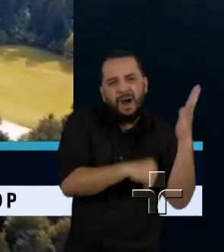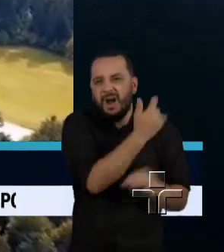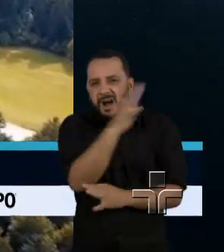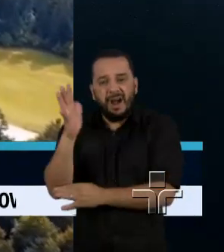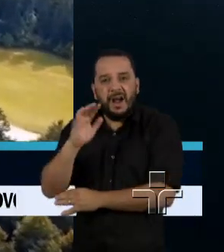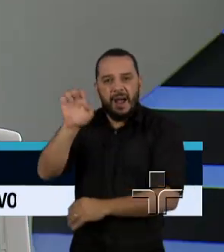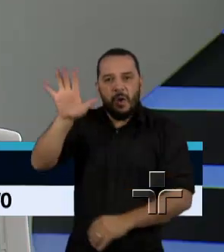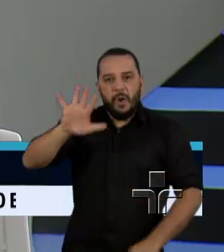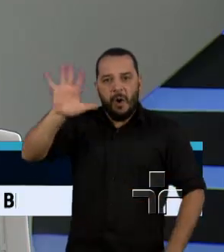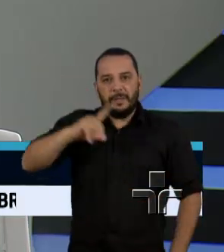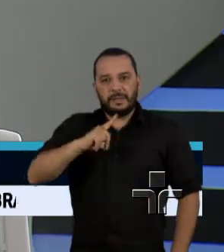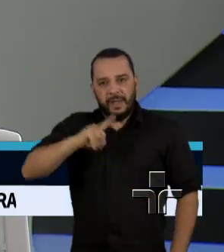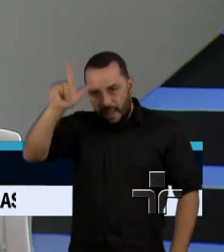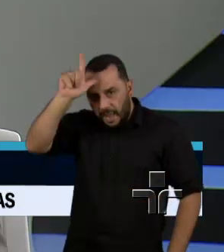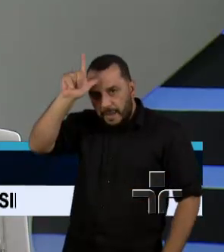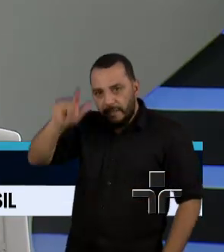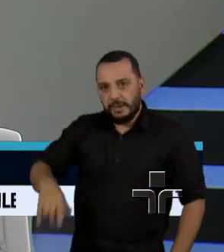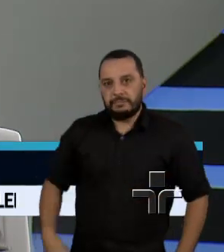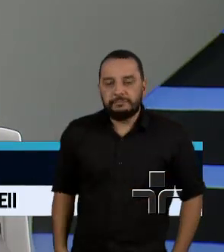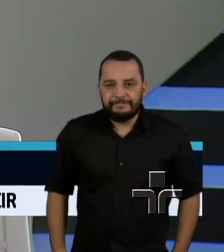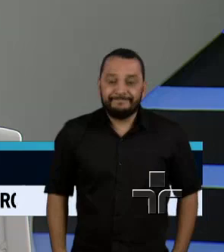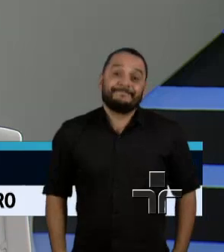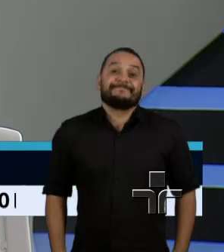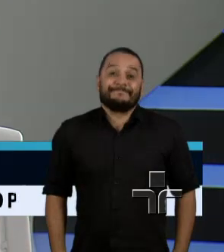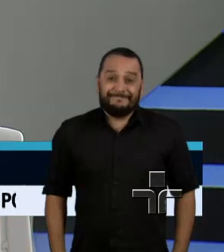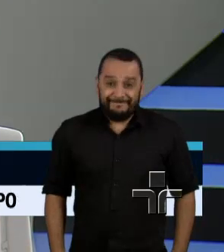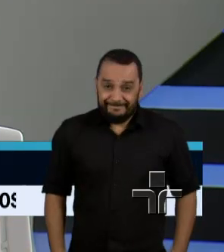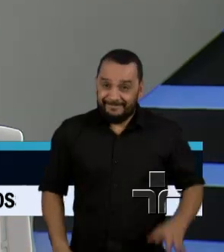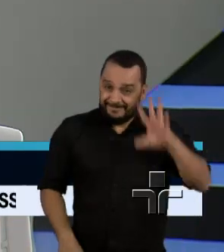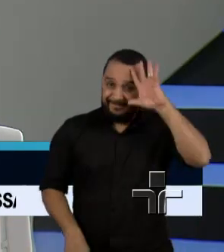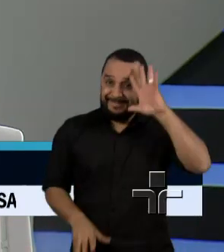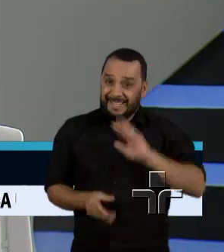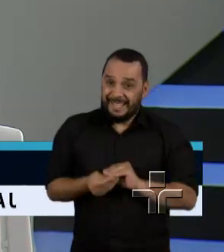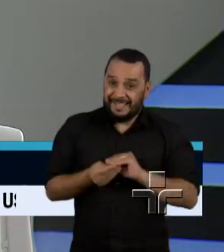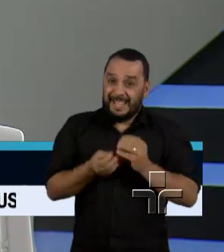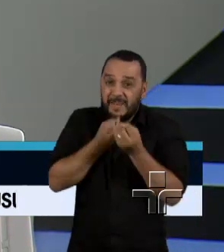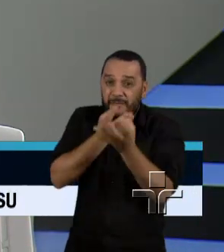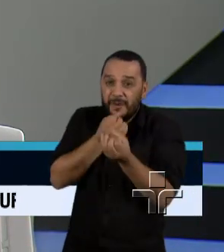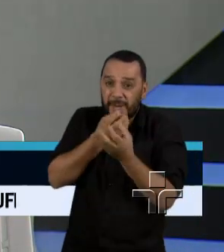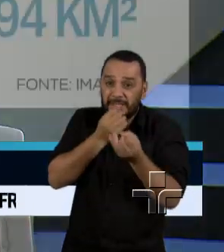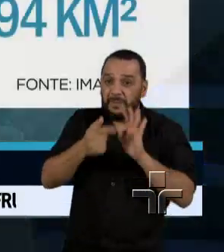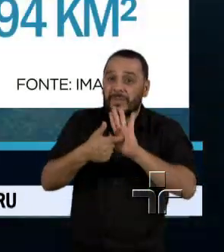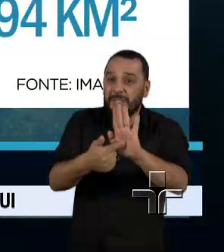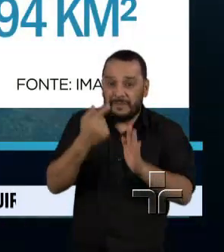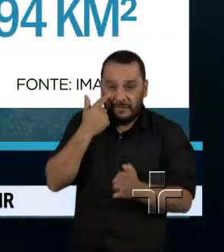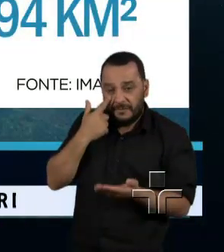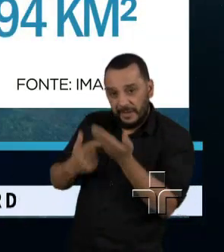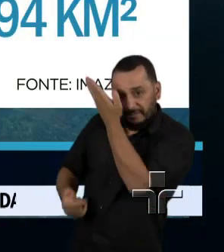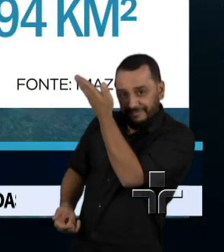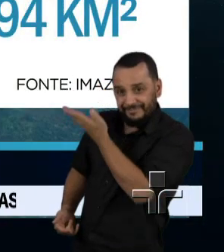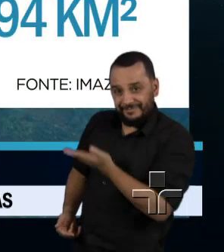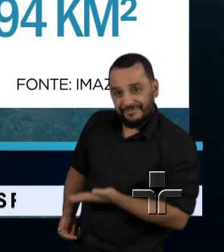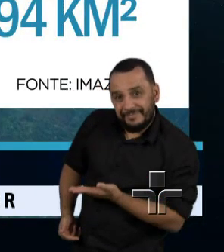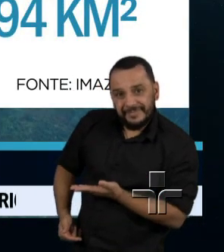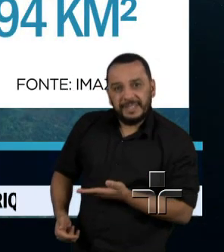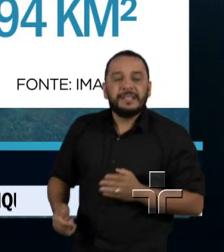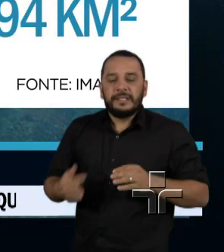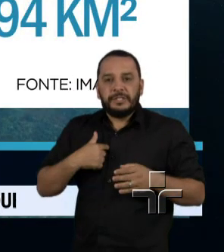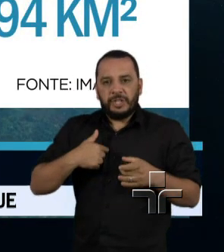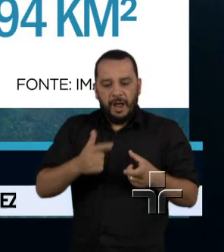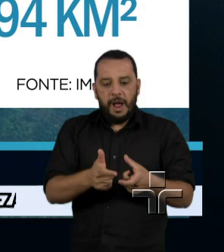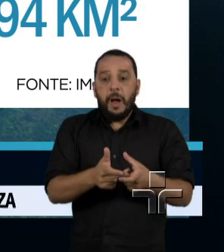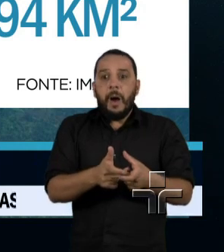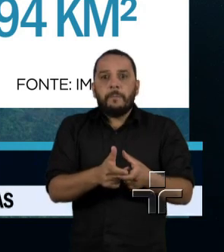Europa. Bom, para entendermos melhor a dimensão dos dados apresentados, vamos às telas. Este aumento não significa que